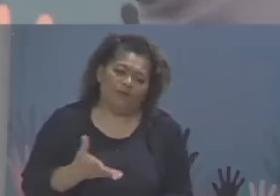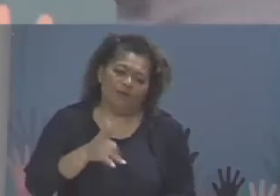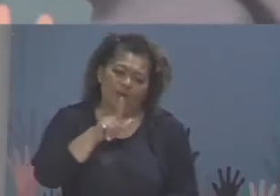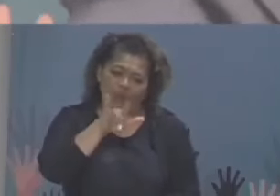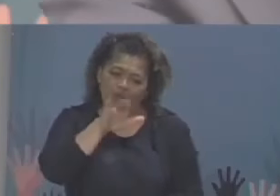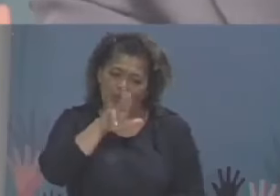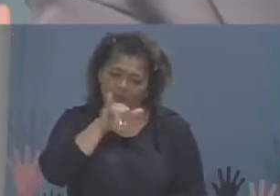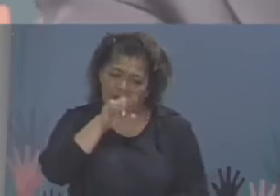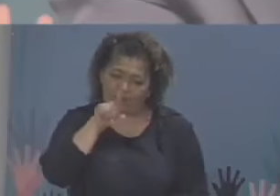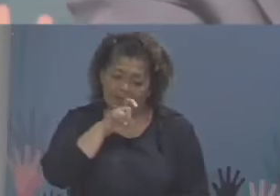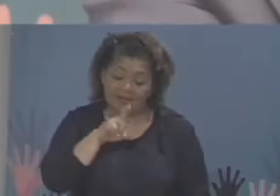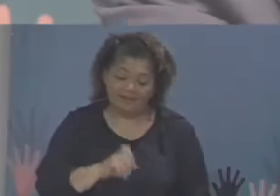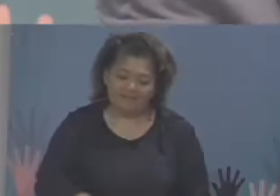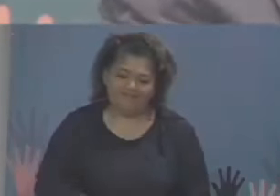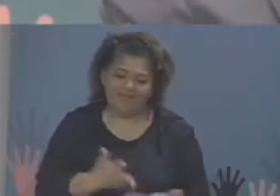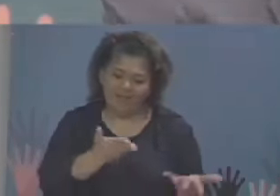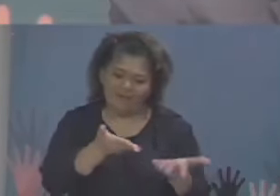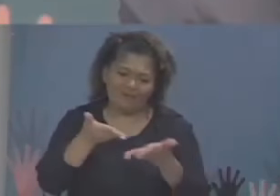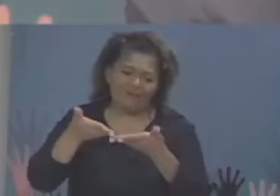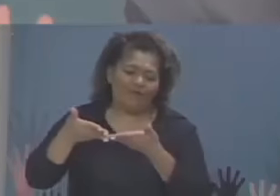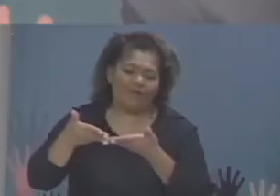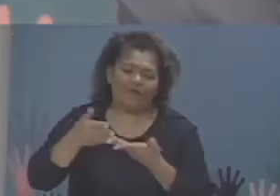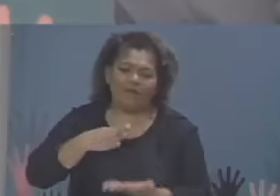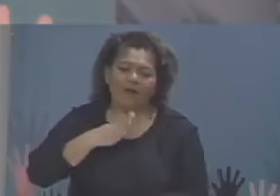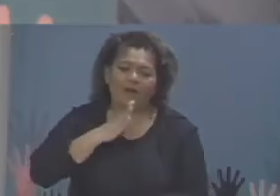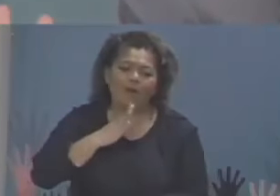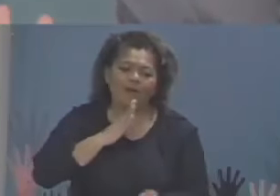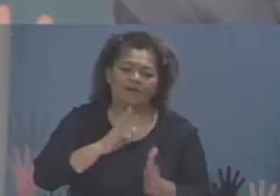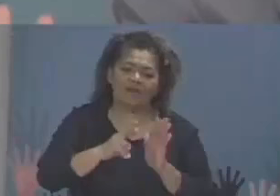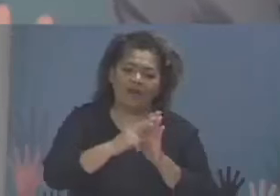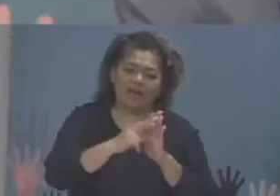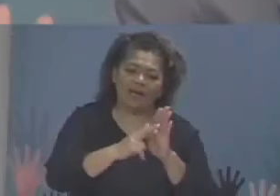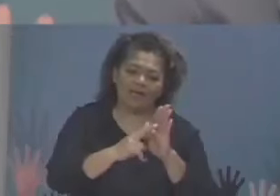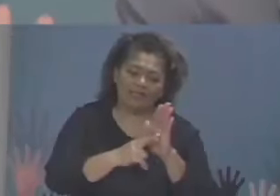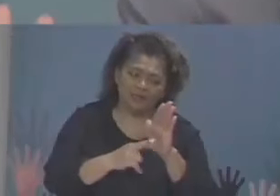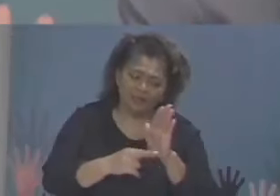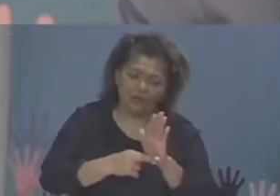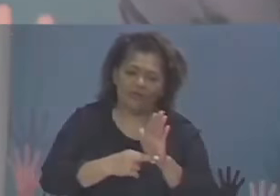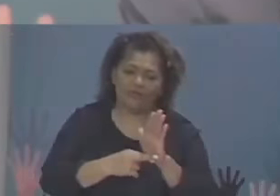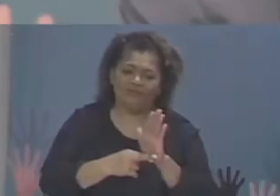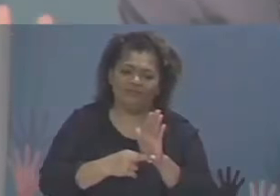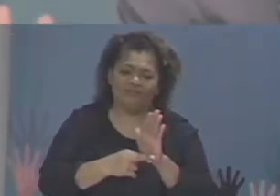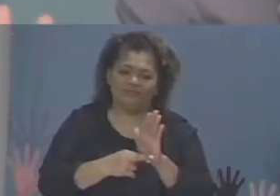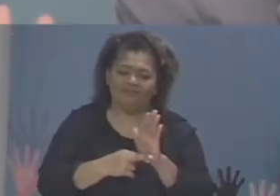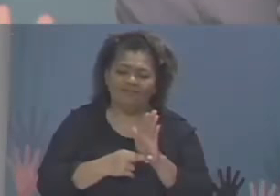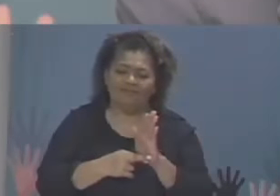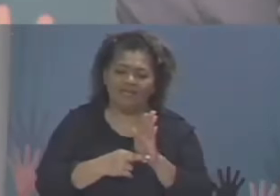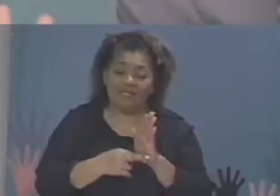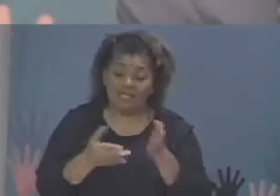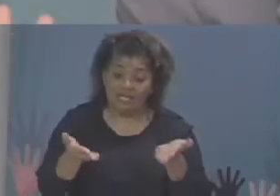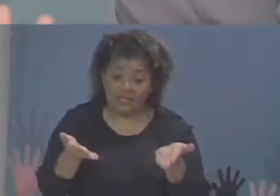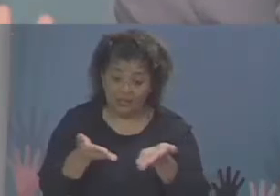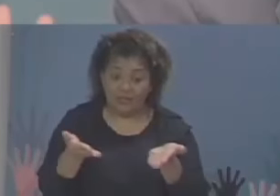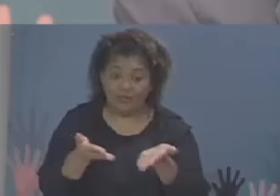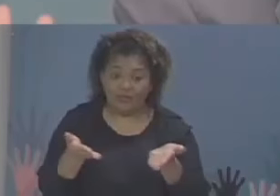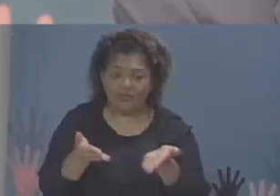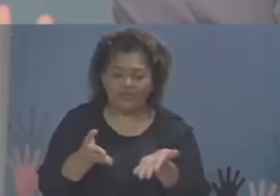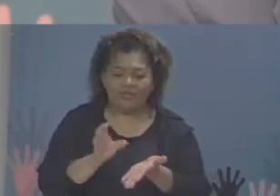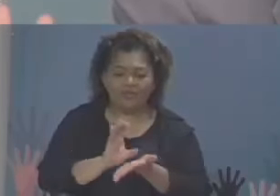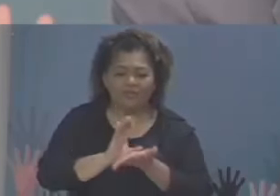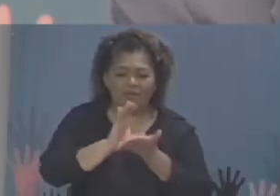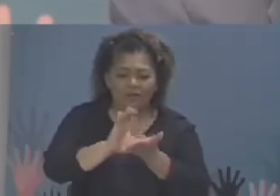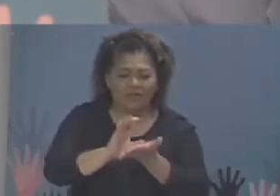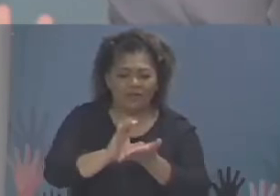te convido a conhecer os relatórios de realizações e perspectivas que nós, da atual gestão do Conselho Federal de Psicologia,